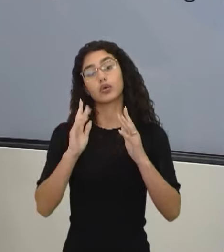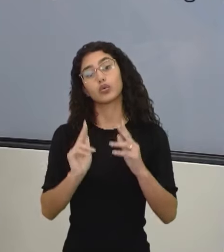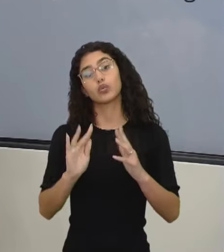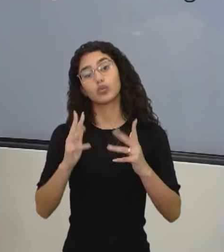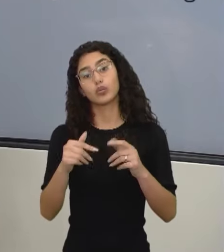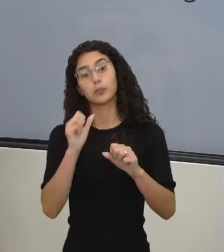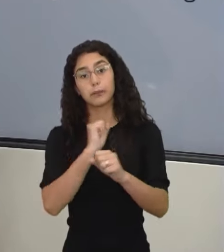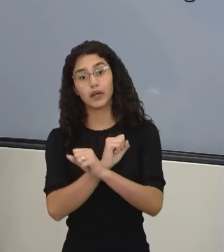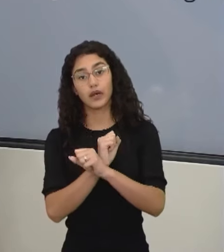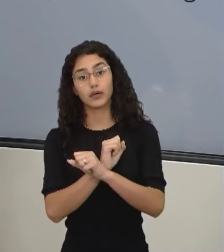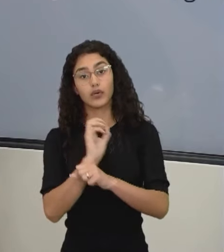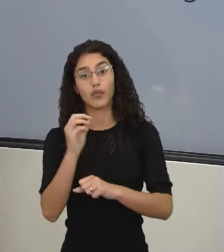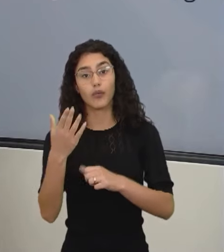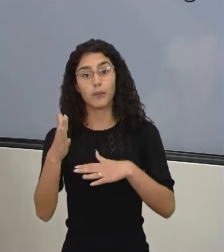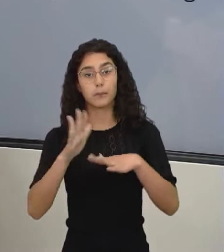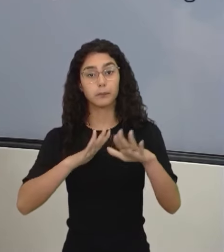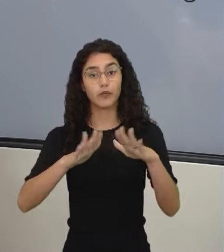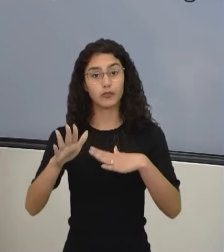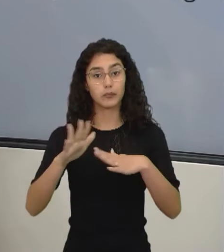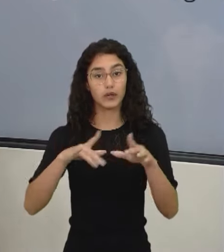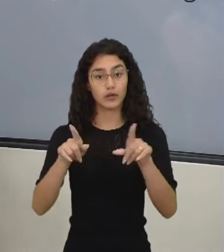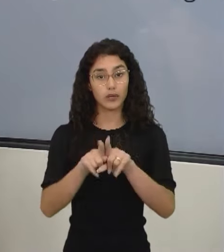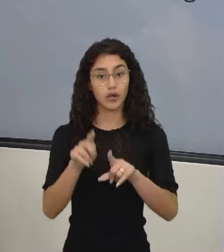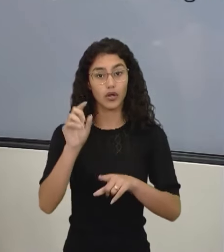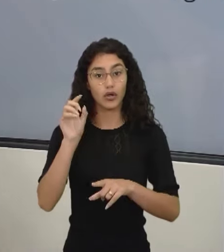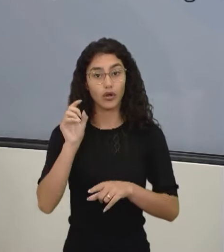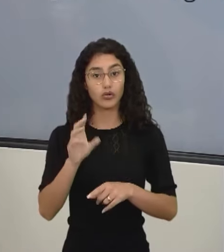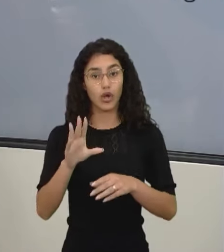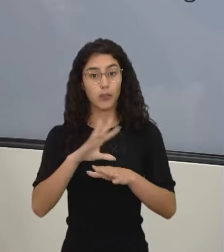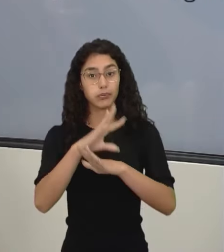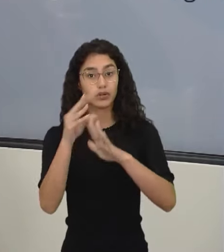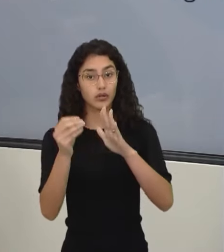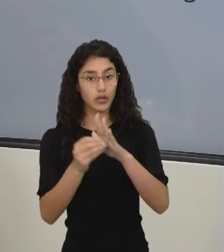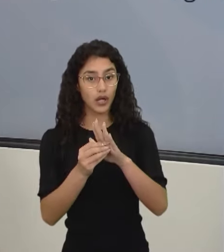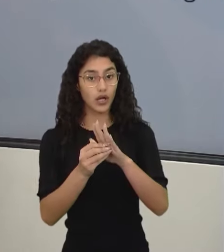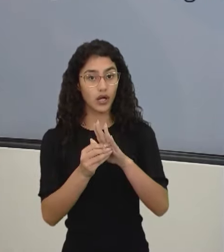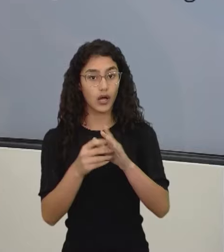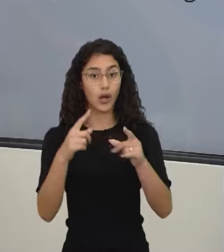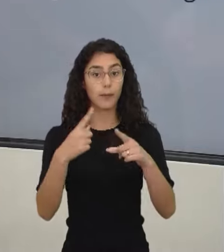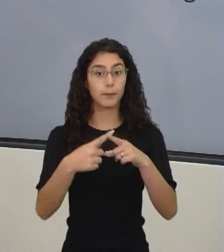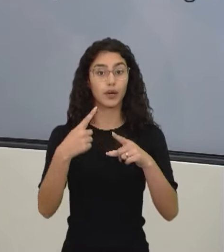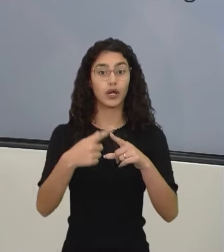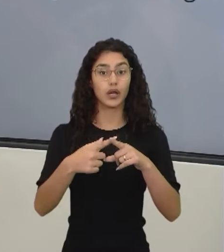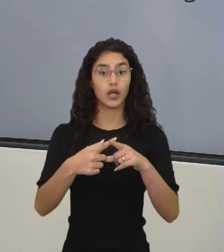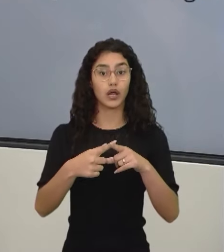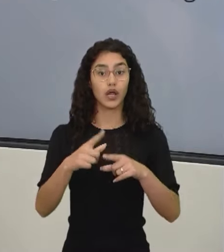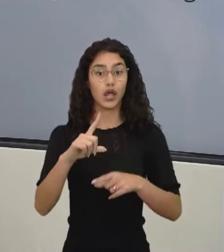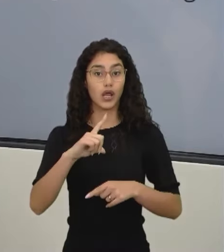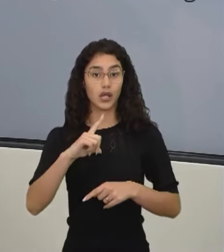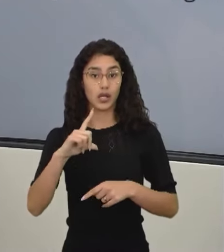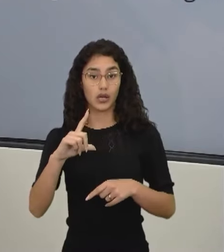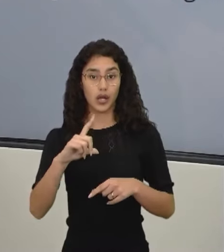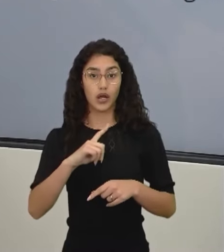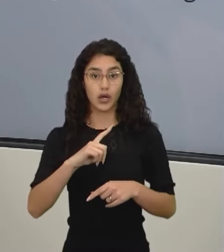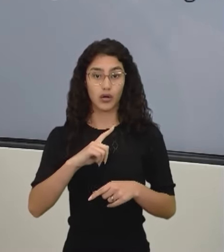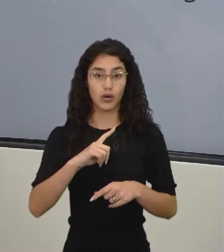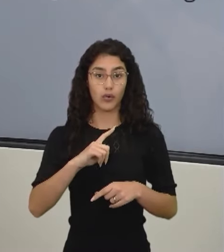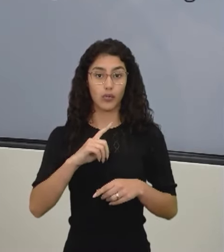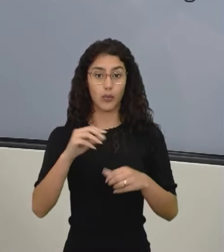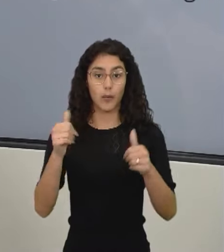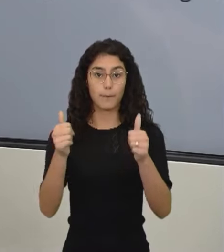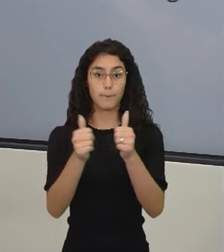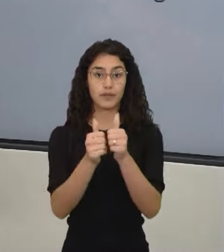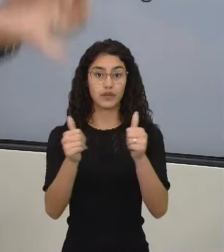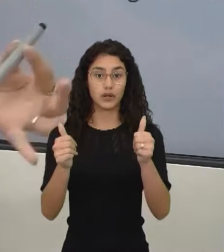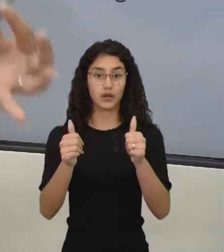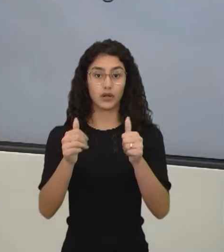paradas, né, ou em movimento. Elas só vão acionar outras porque, justamente, eu tenho uma coisa parada aqui. Eu pego essa e